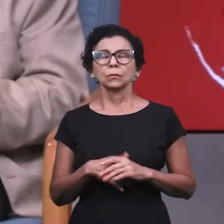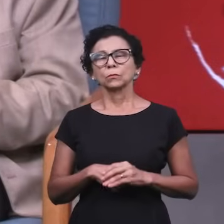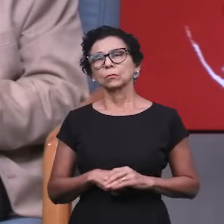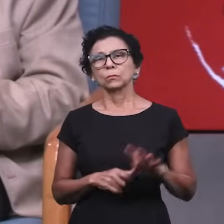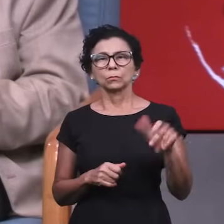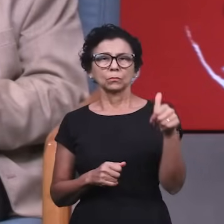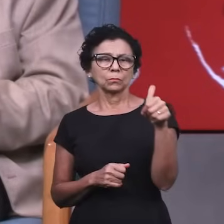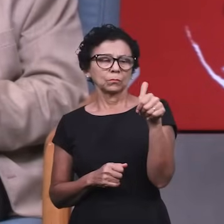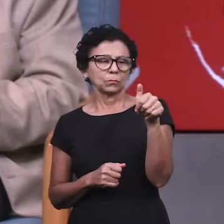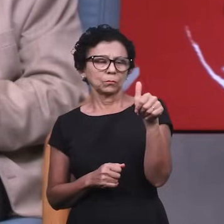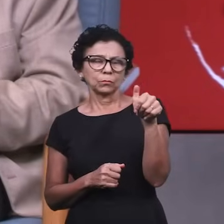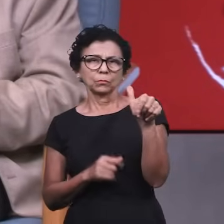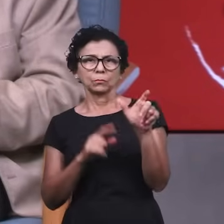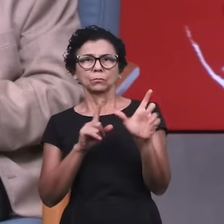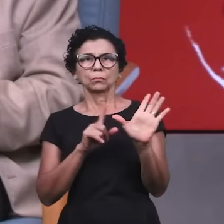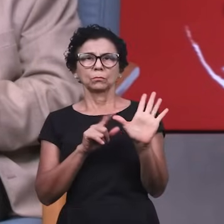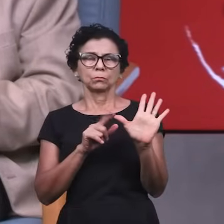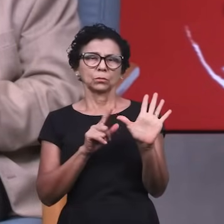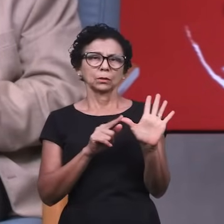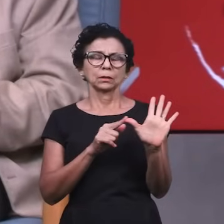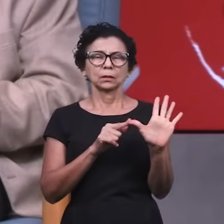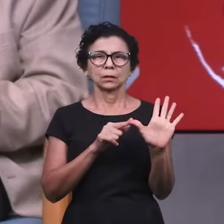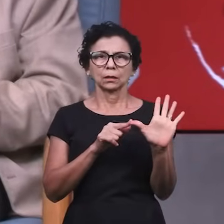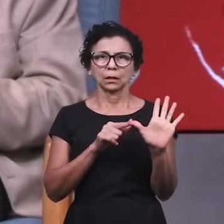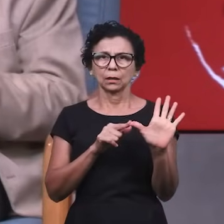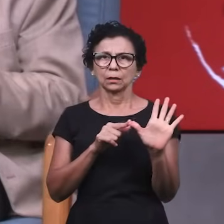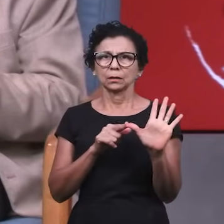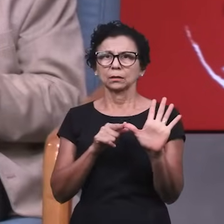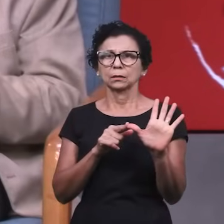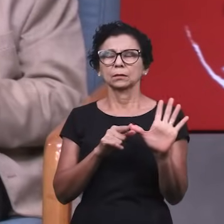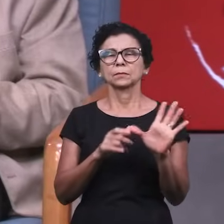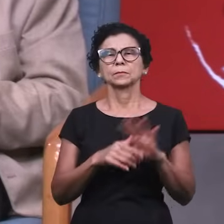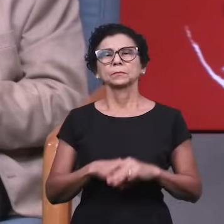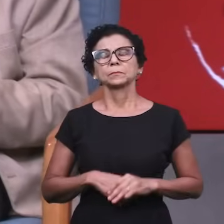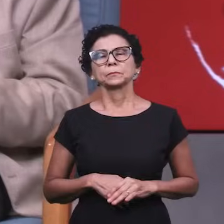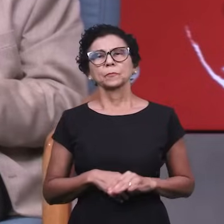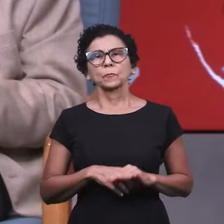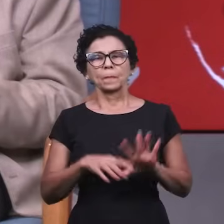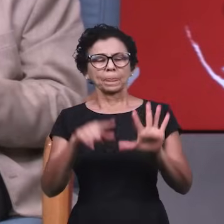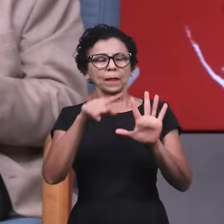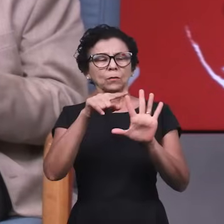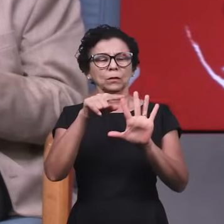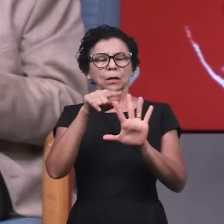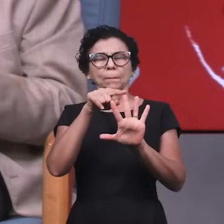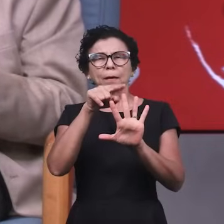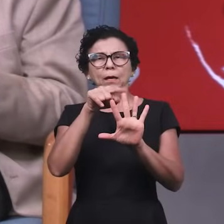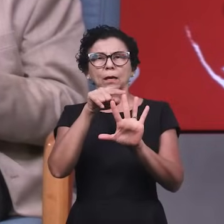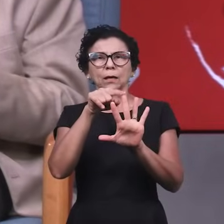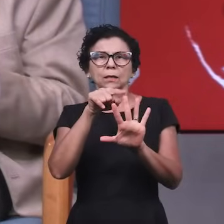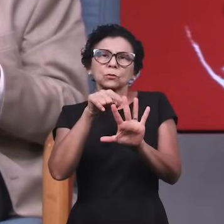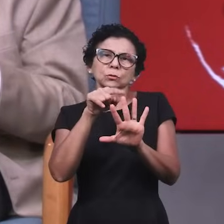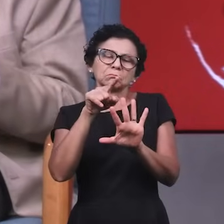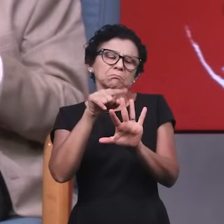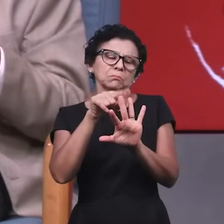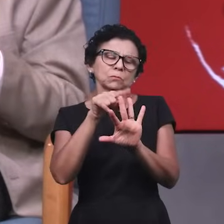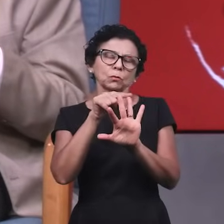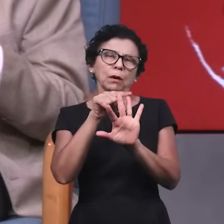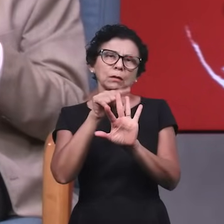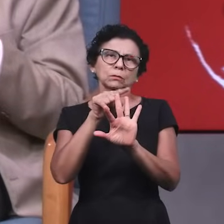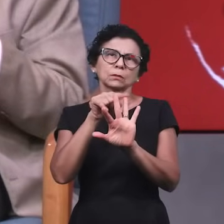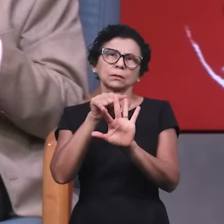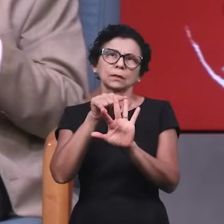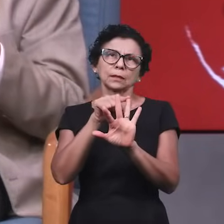O polegar, o segundo, que é o dedo anular, médio, depois você tem o quarto